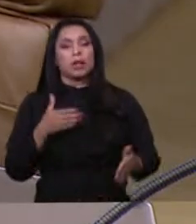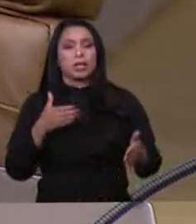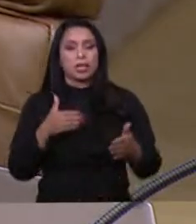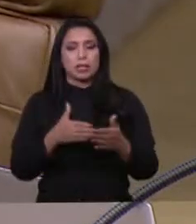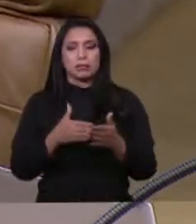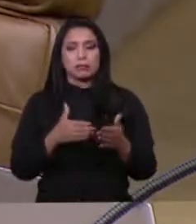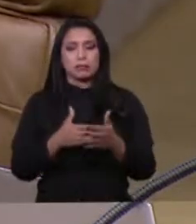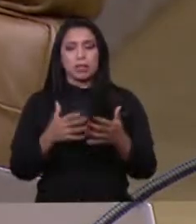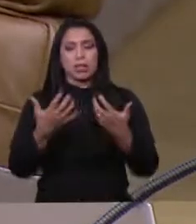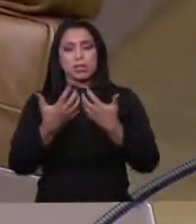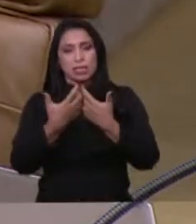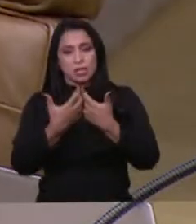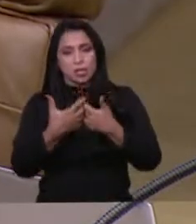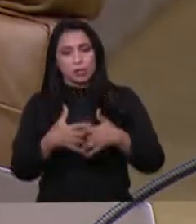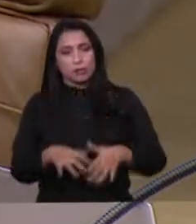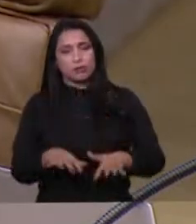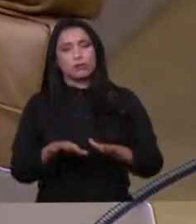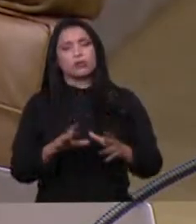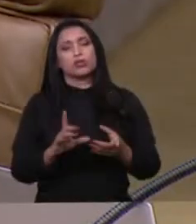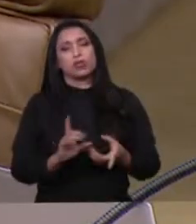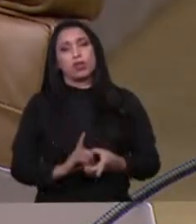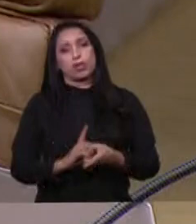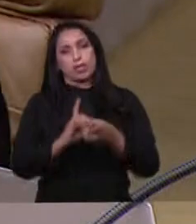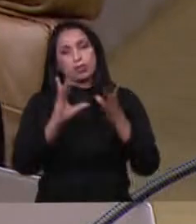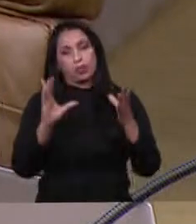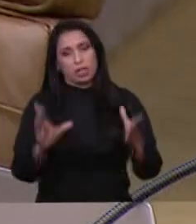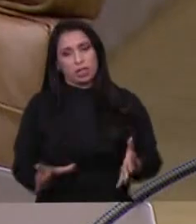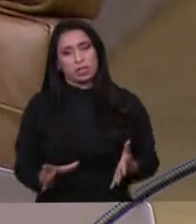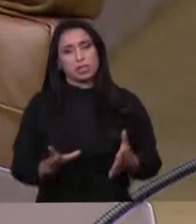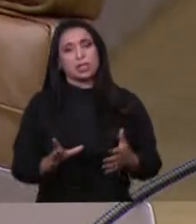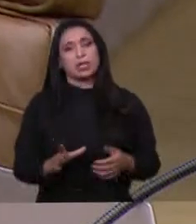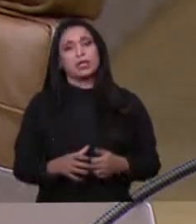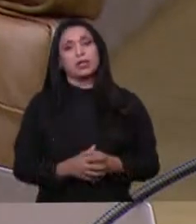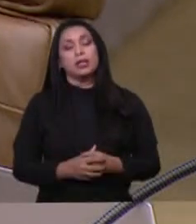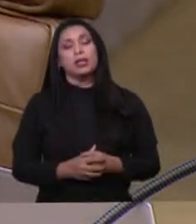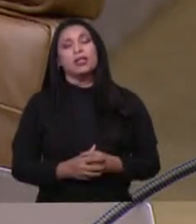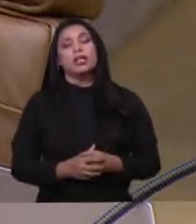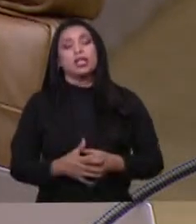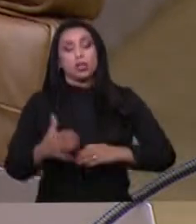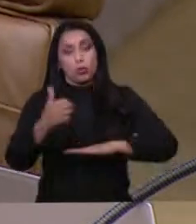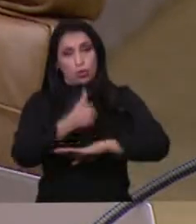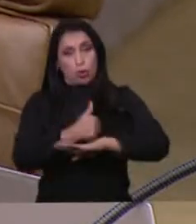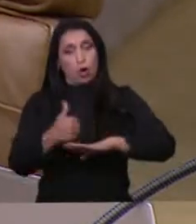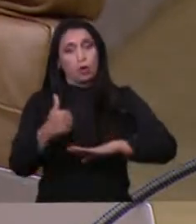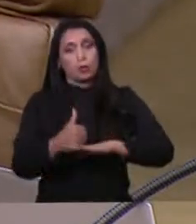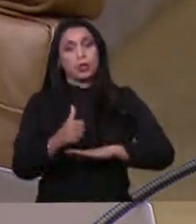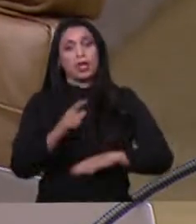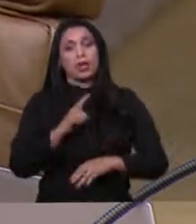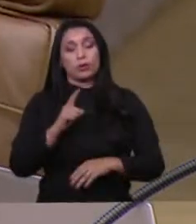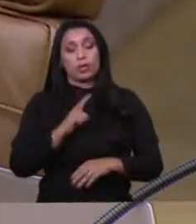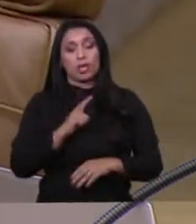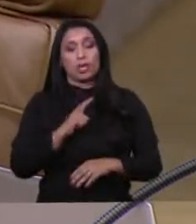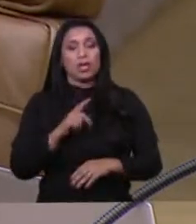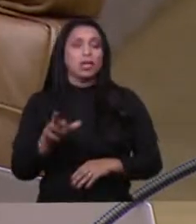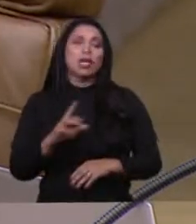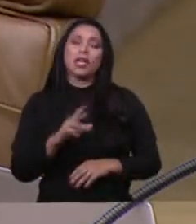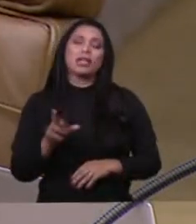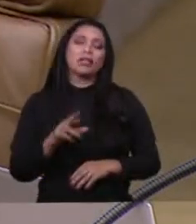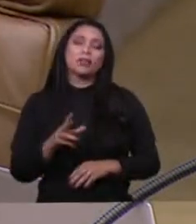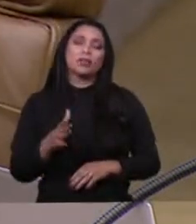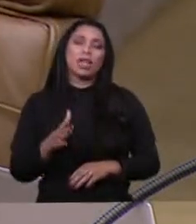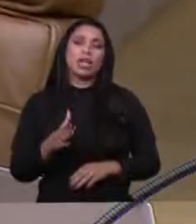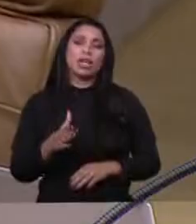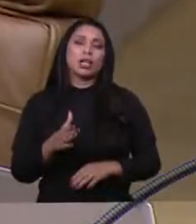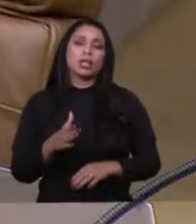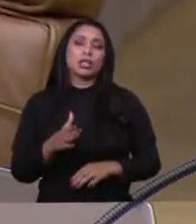funcionamento democrático dos poderes na forma constituída, e o golpe de Estado é tentar inviabilizar exatamente um